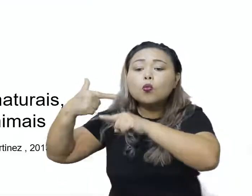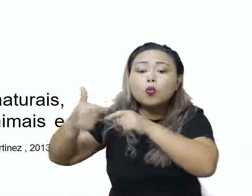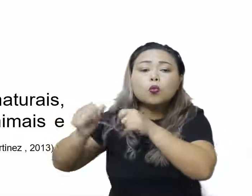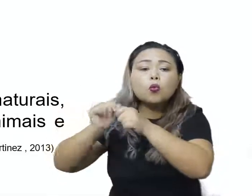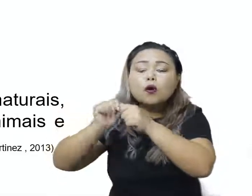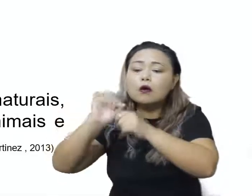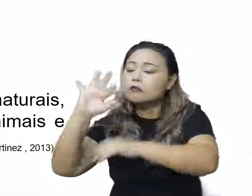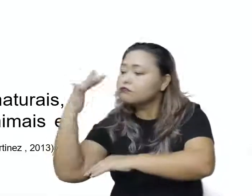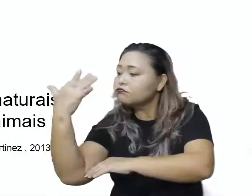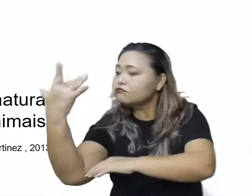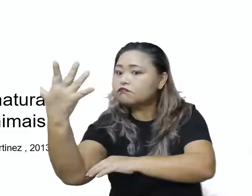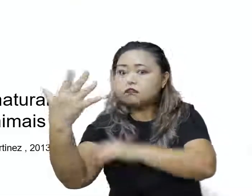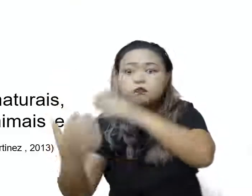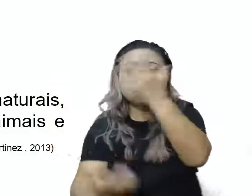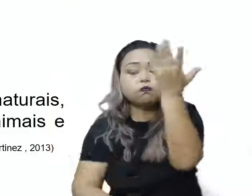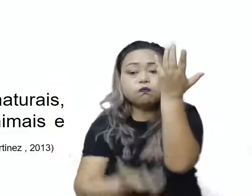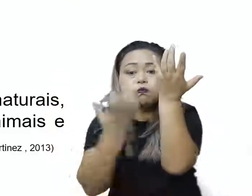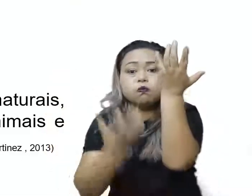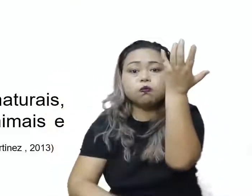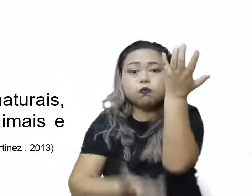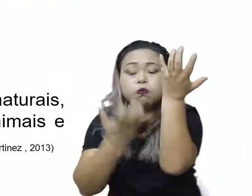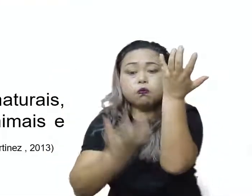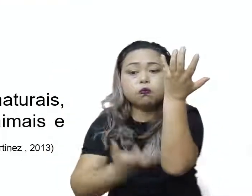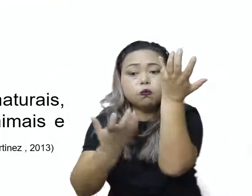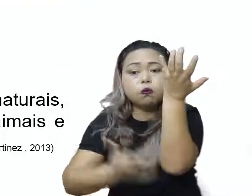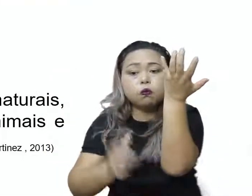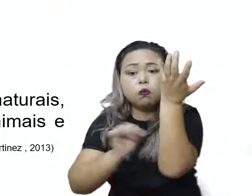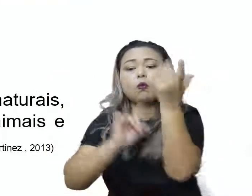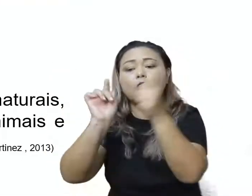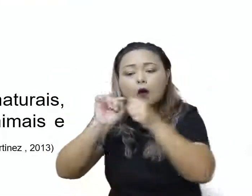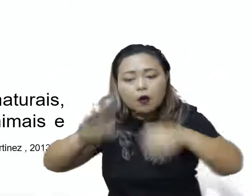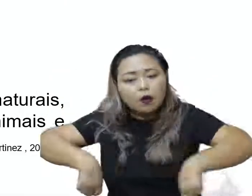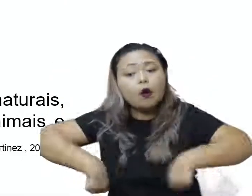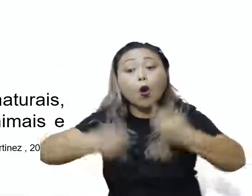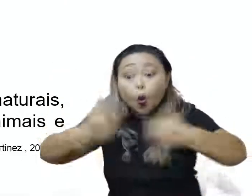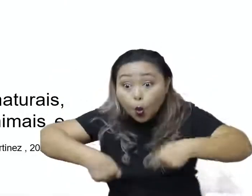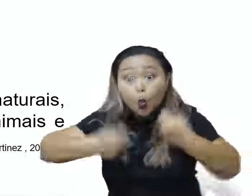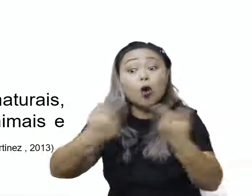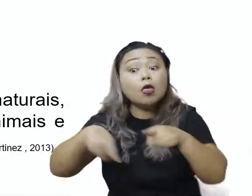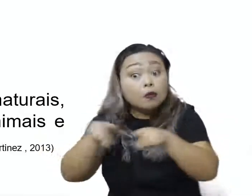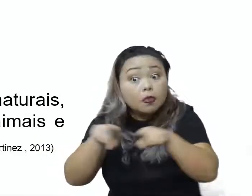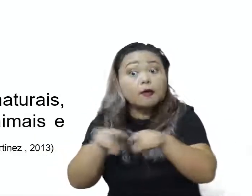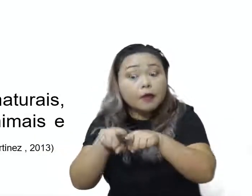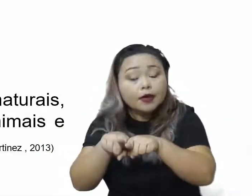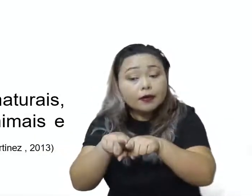do desmatamento e queimadas predatórias. Tem que colocar mais na frente, do consumismo predatório também.